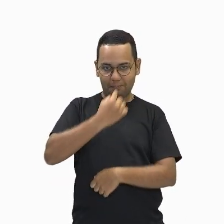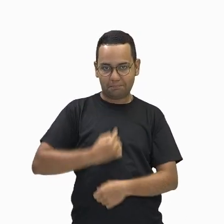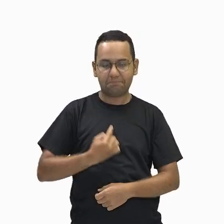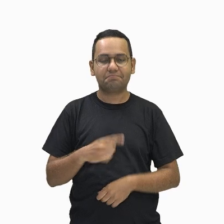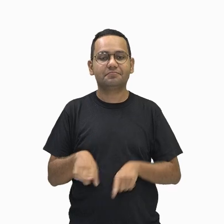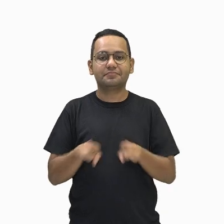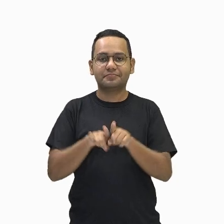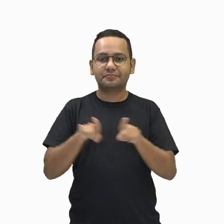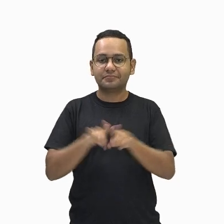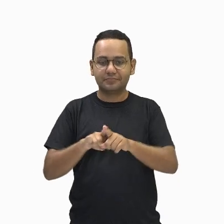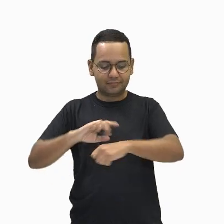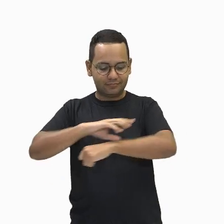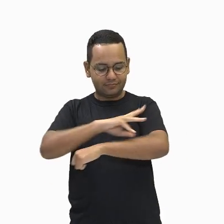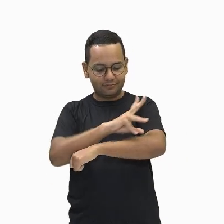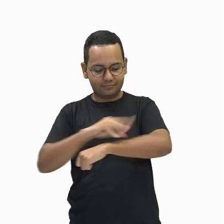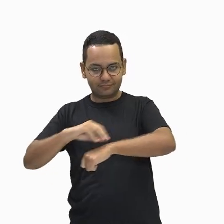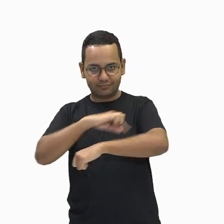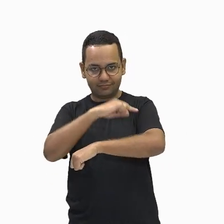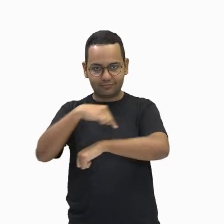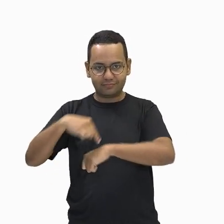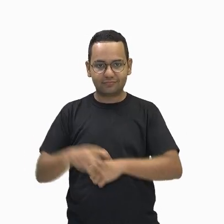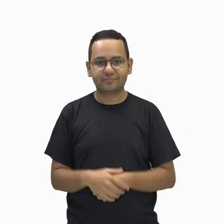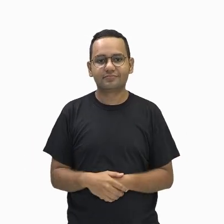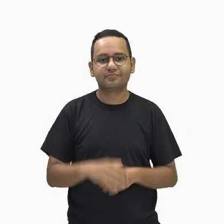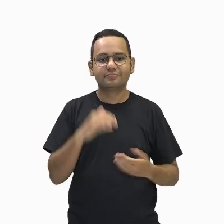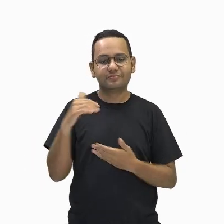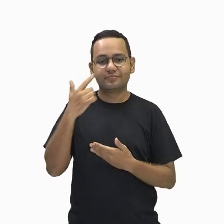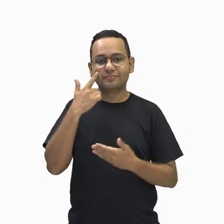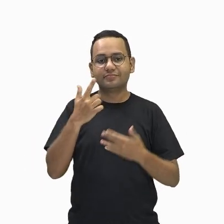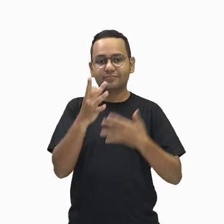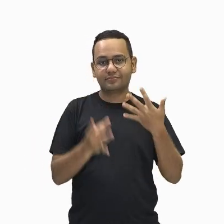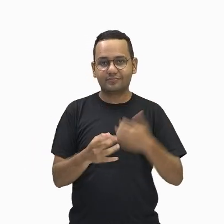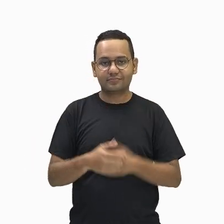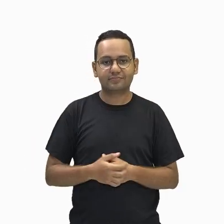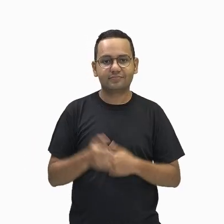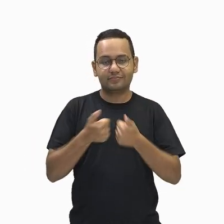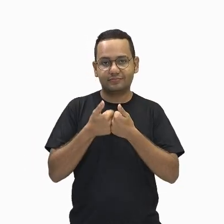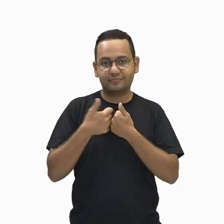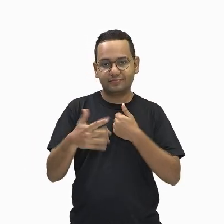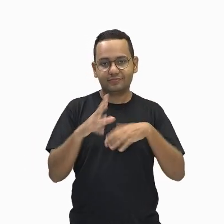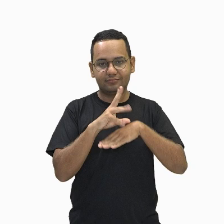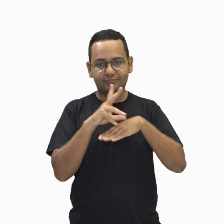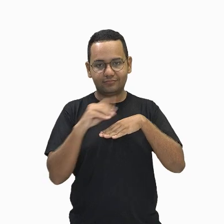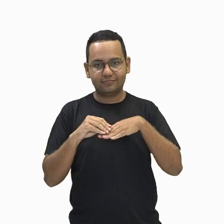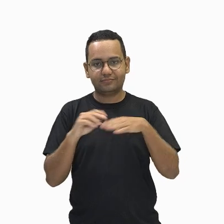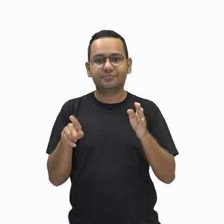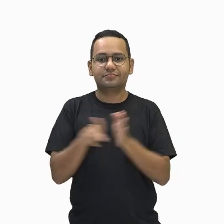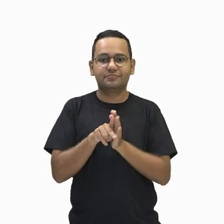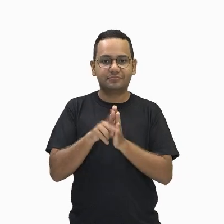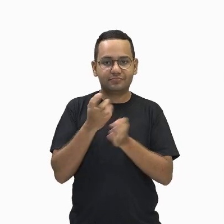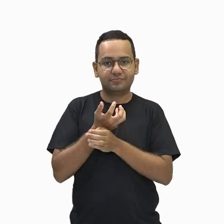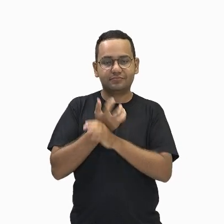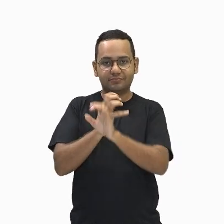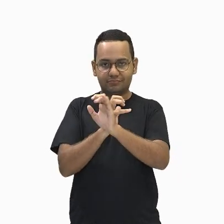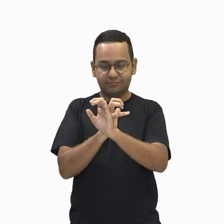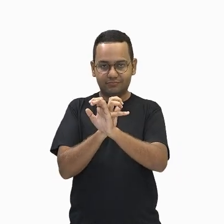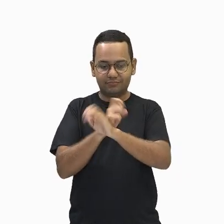e sistema muscular. Detalhamento, anatomia e fisiologia do